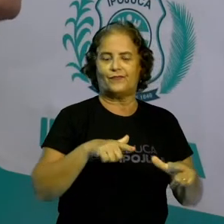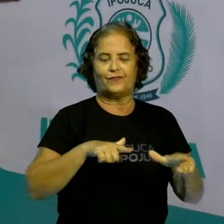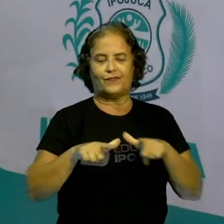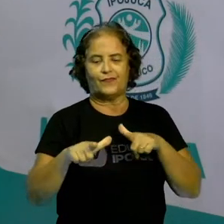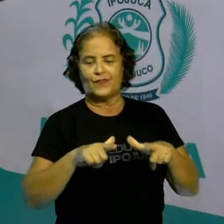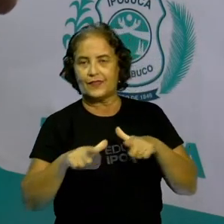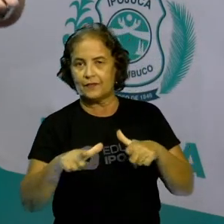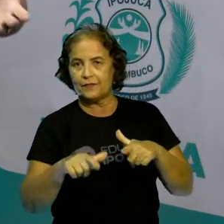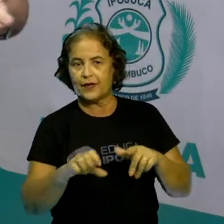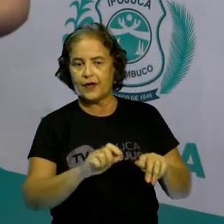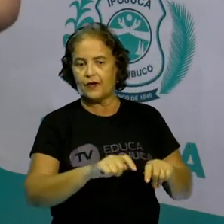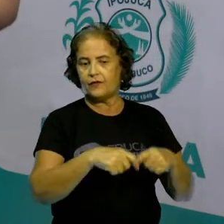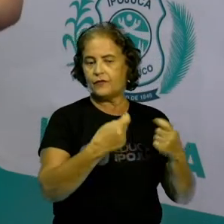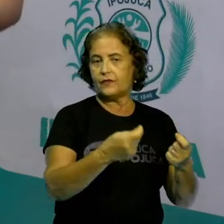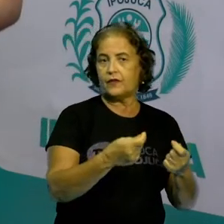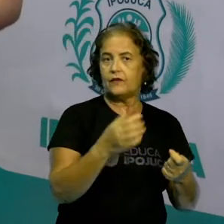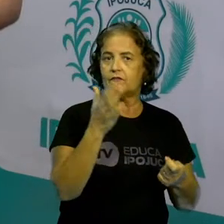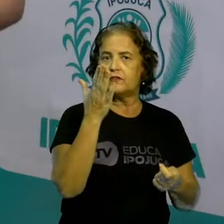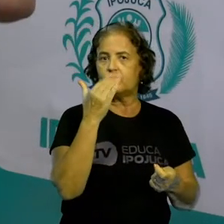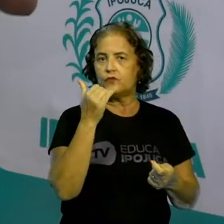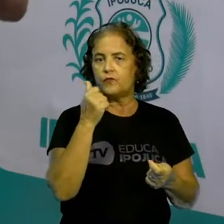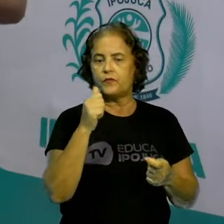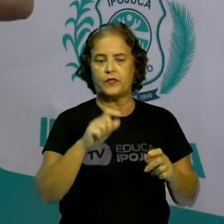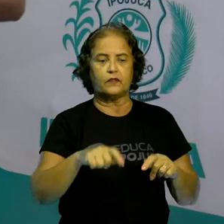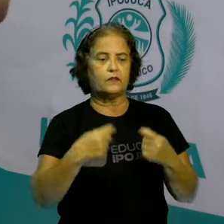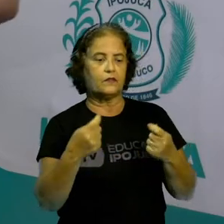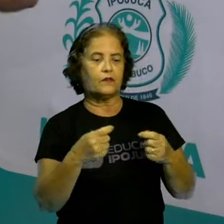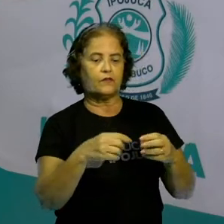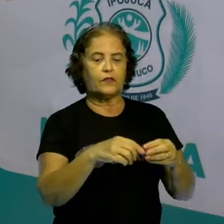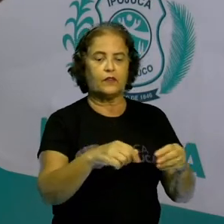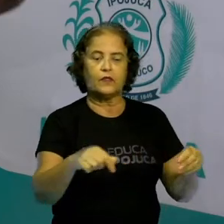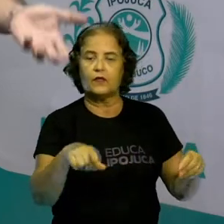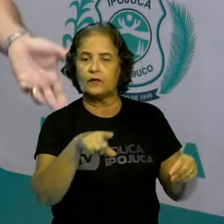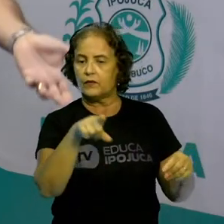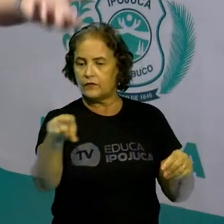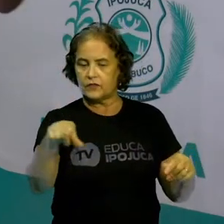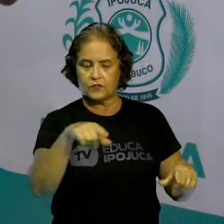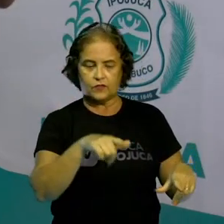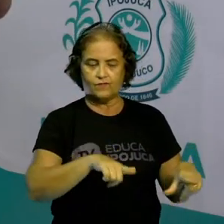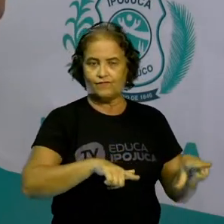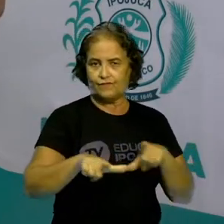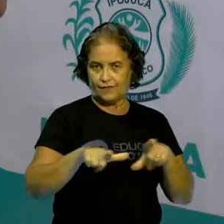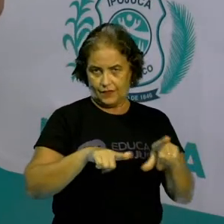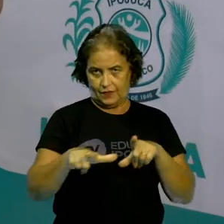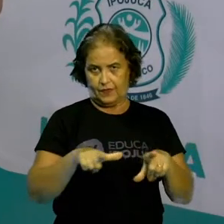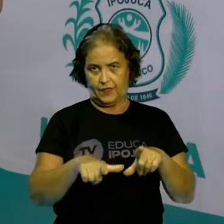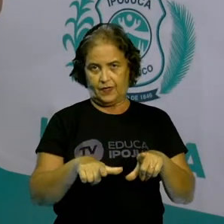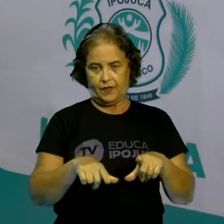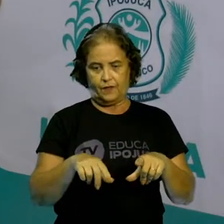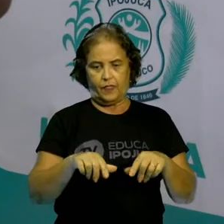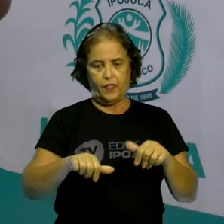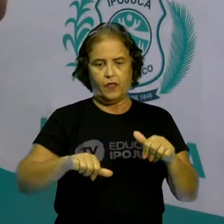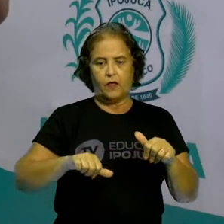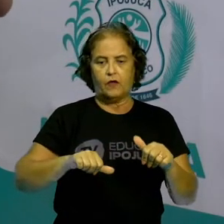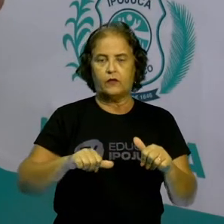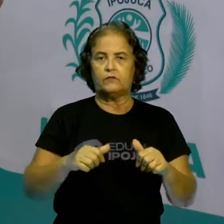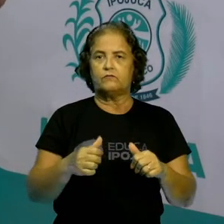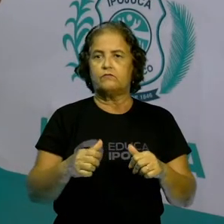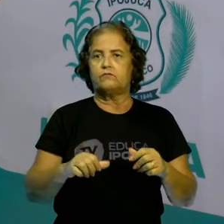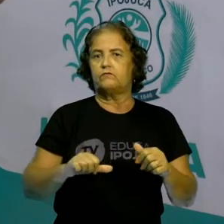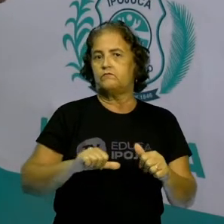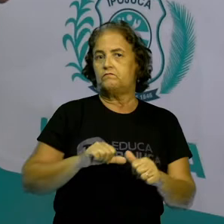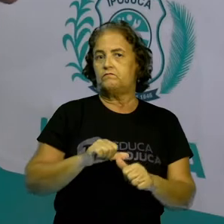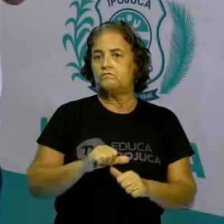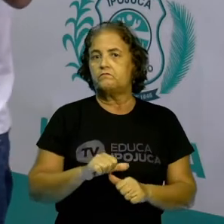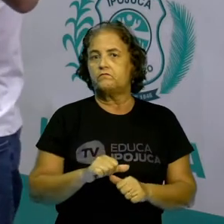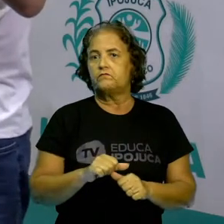oferecia terra para você poder trabalhar. Então ele oferecia coisas em troca do seu voto, tá certo? Então isso ficou